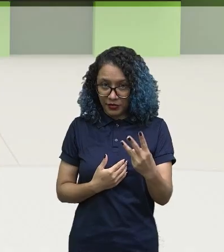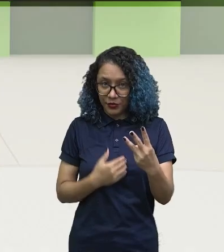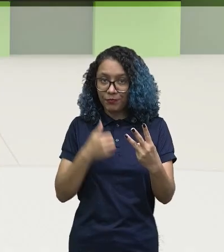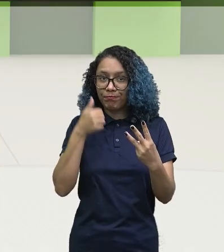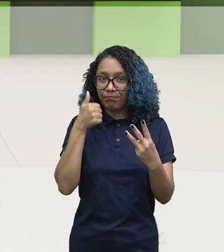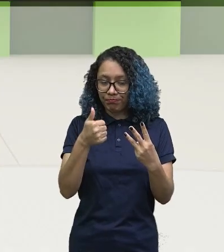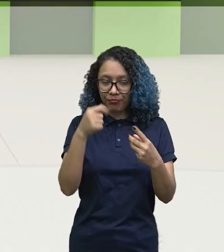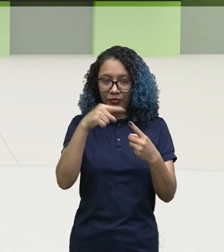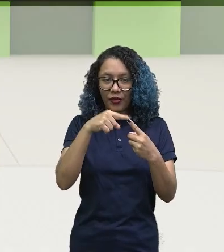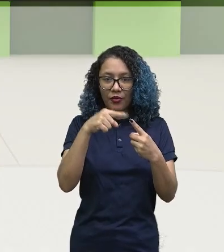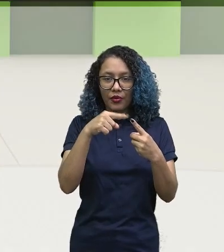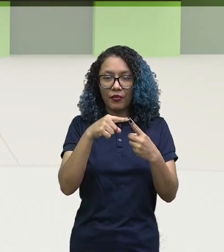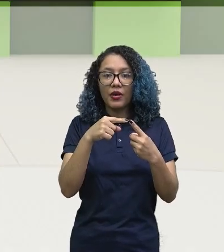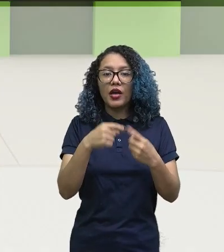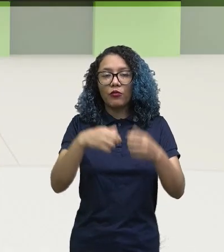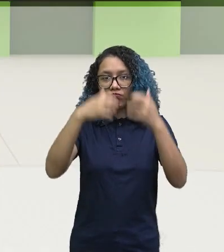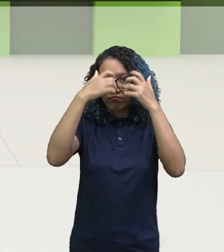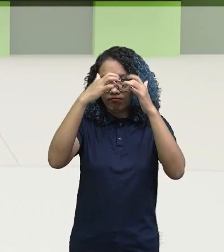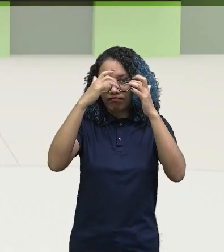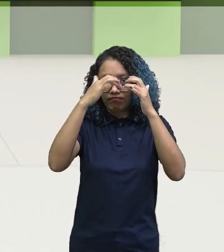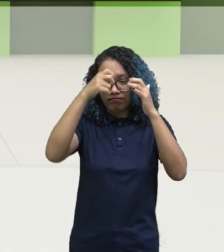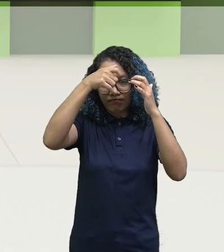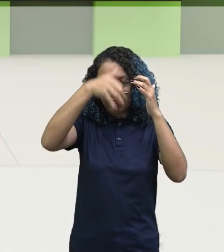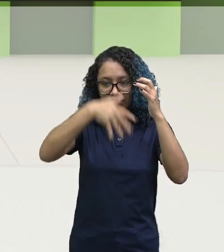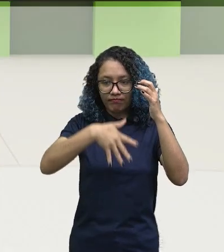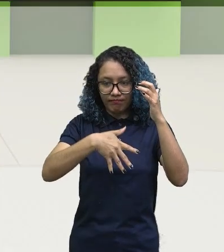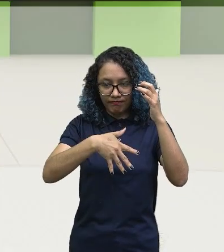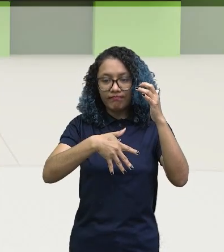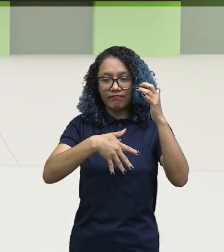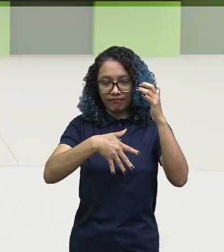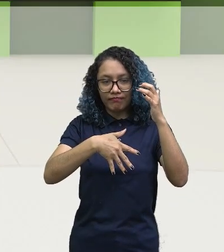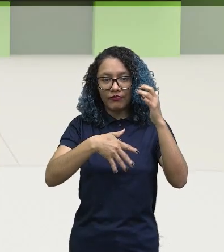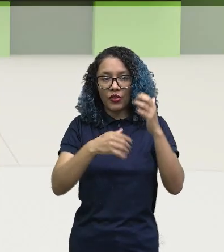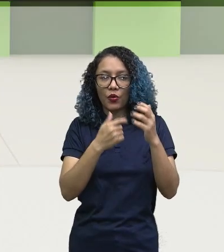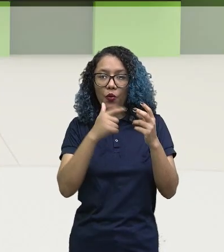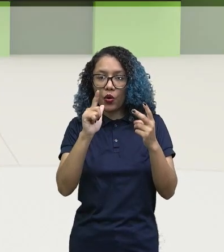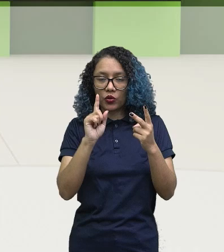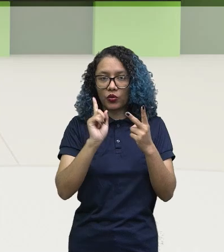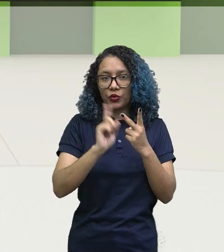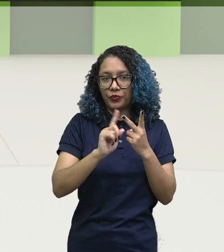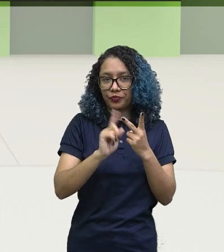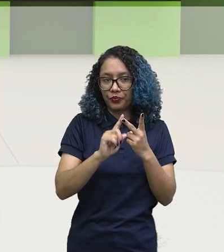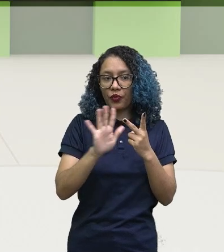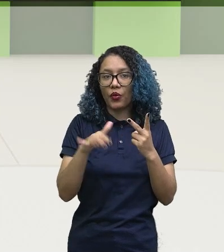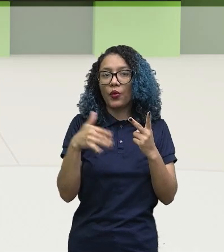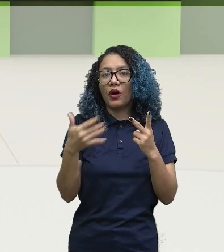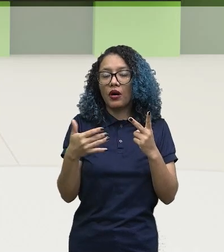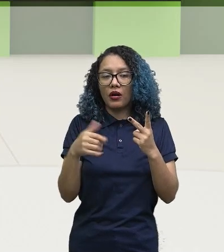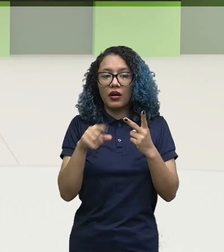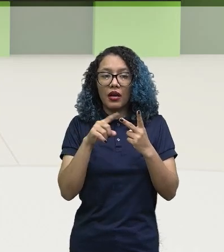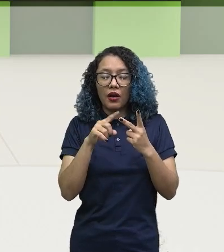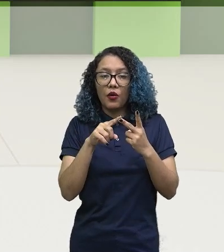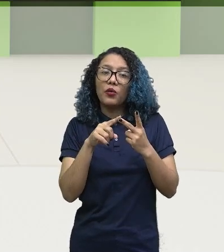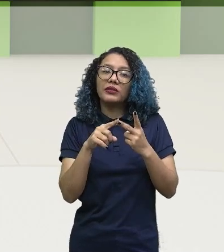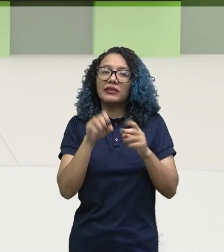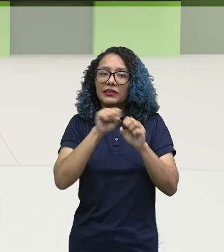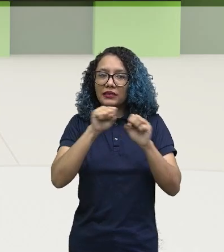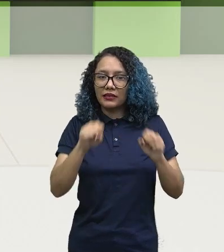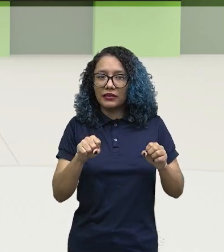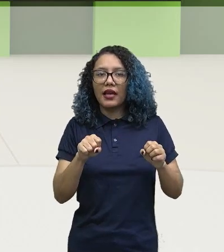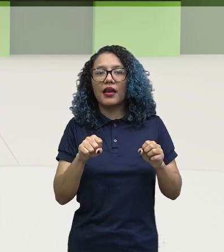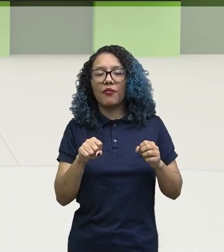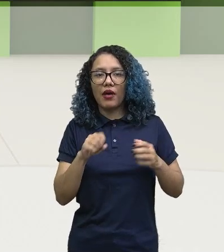específicos, né? O sistema nervoso, que a gente vai começar a falar sobre ele. Logo em seguida, vamos falar sobre o sistema endócrino, que